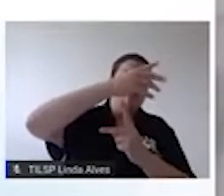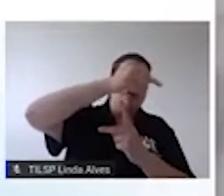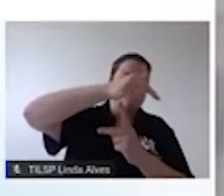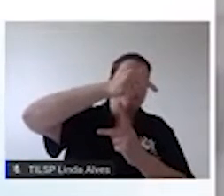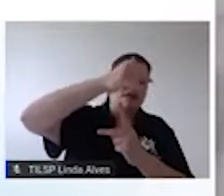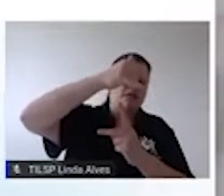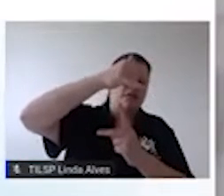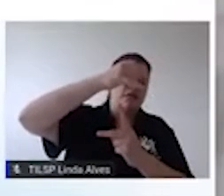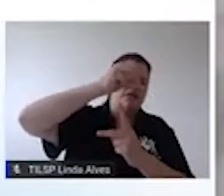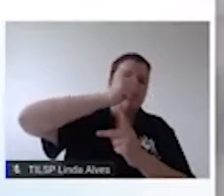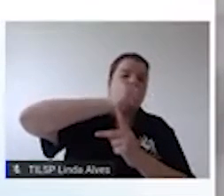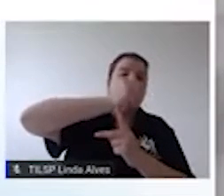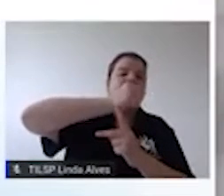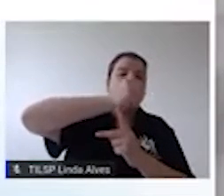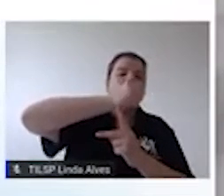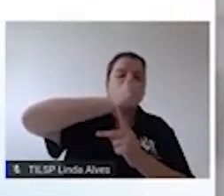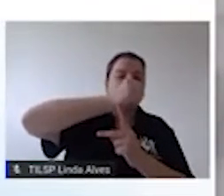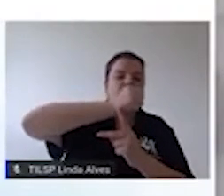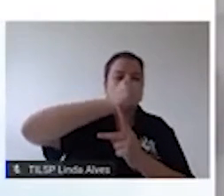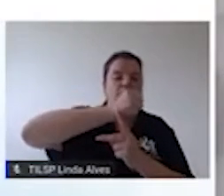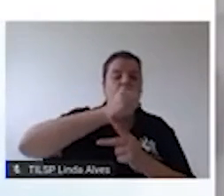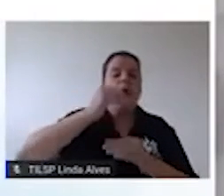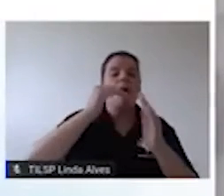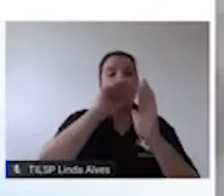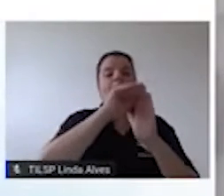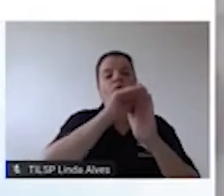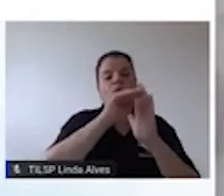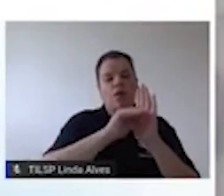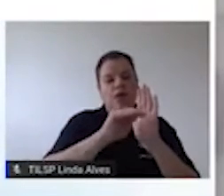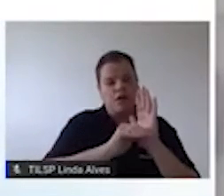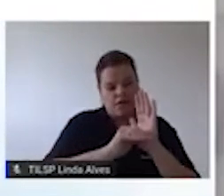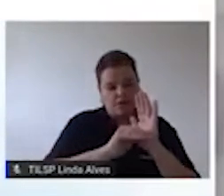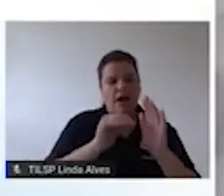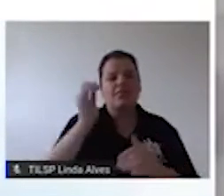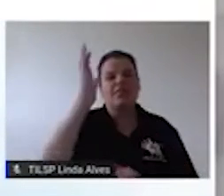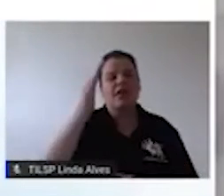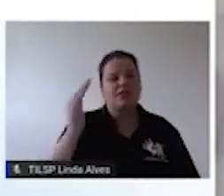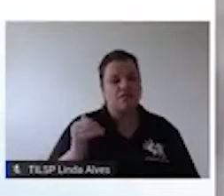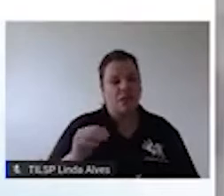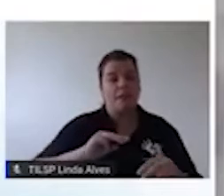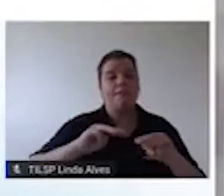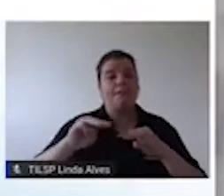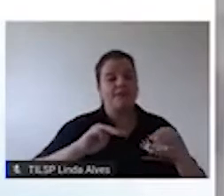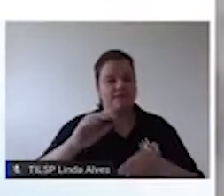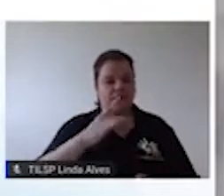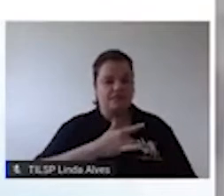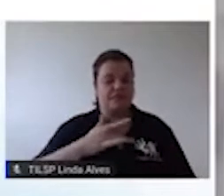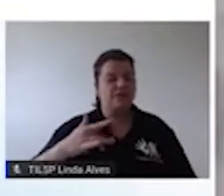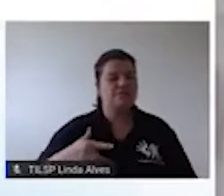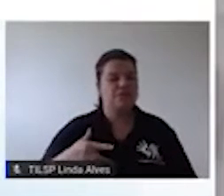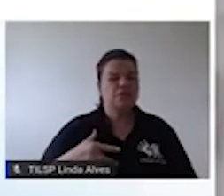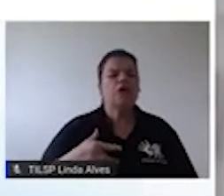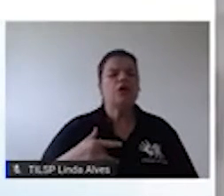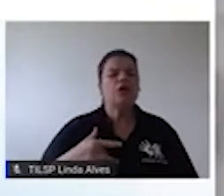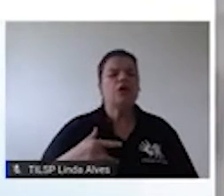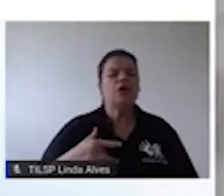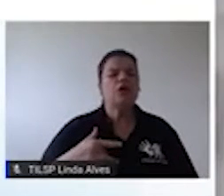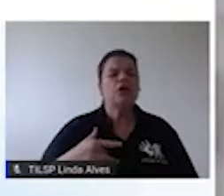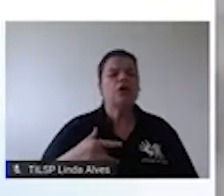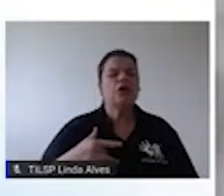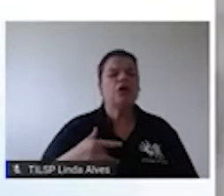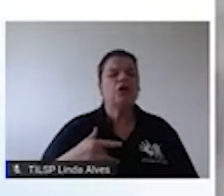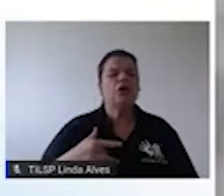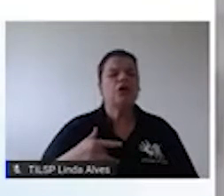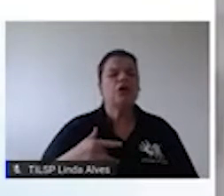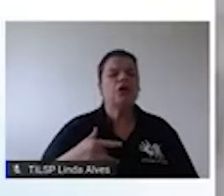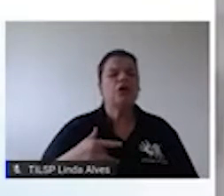que é o Programa Nacional de Imunizações do Ministério da Saúde. Esse programa já conduziu